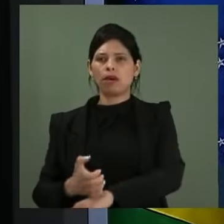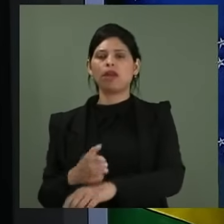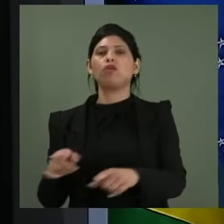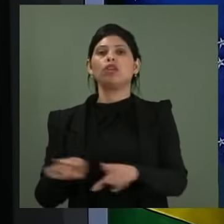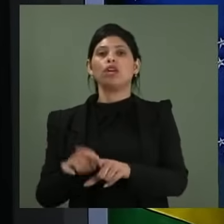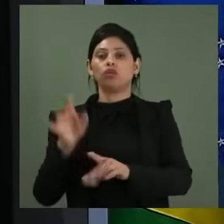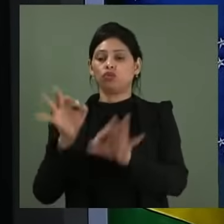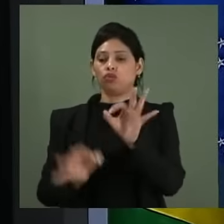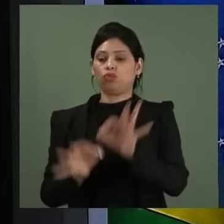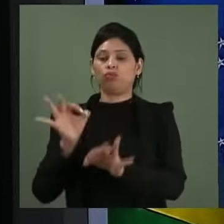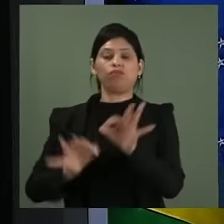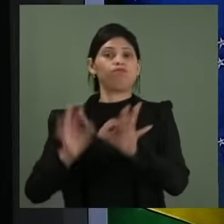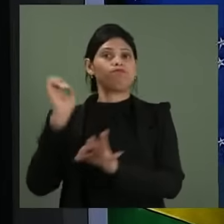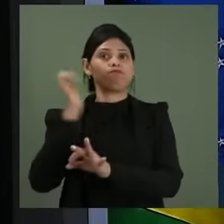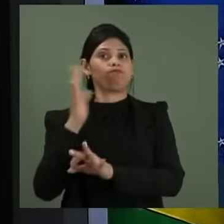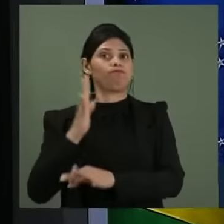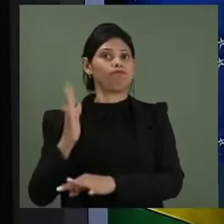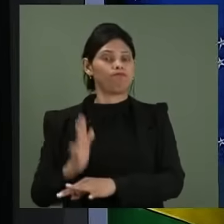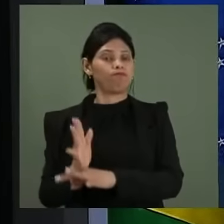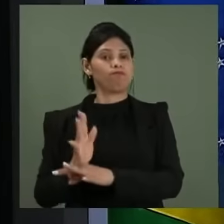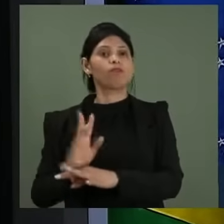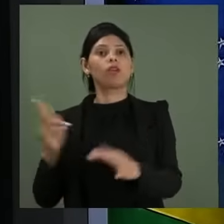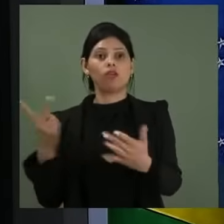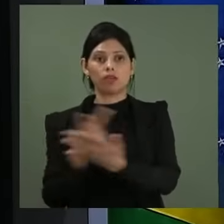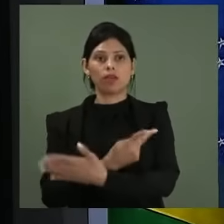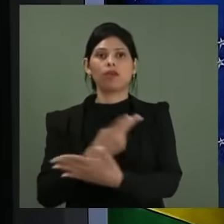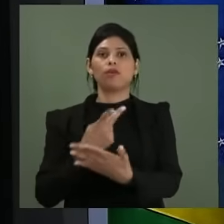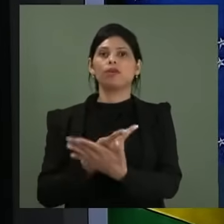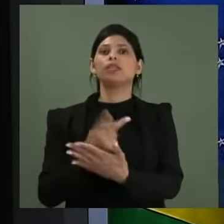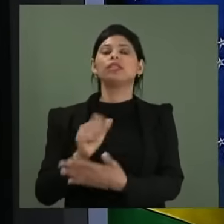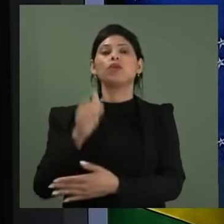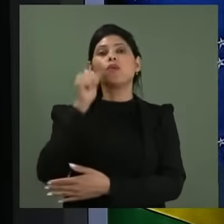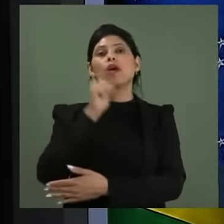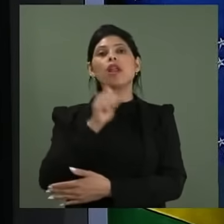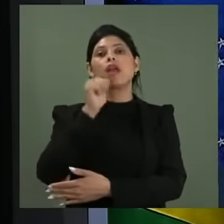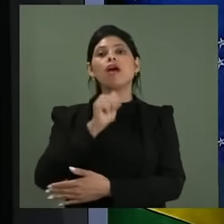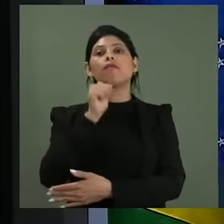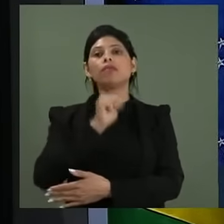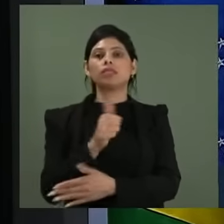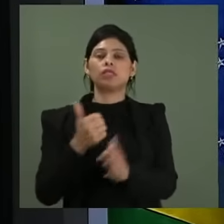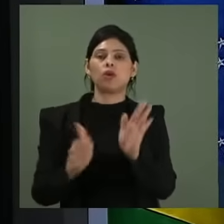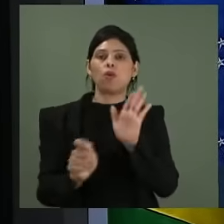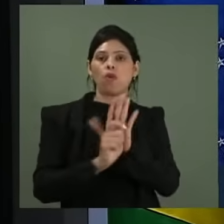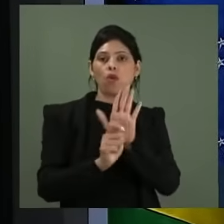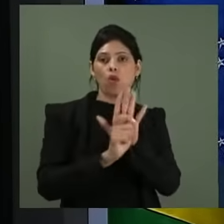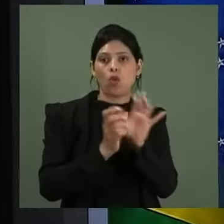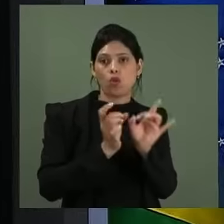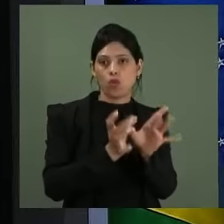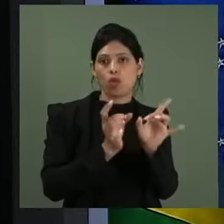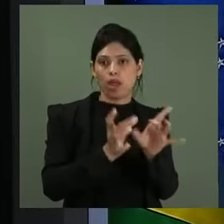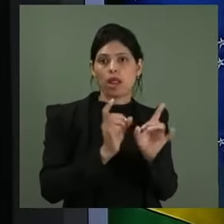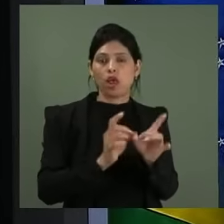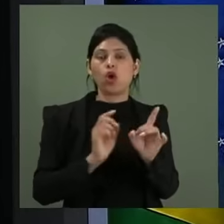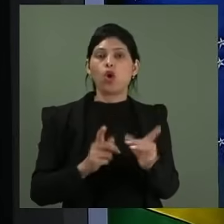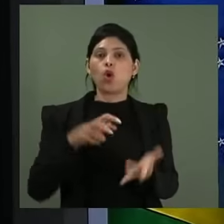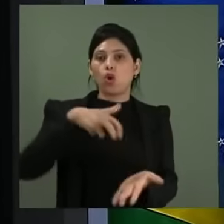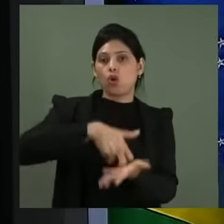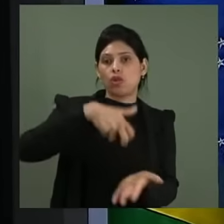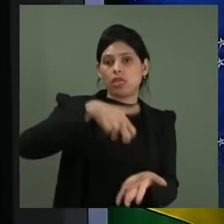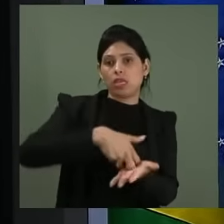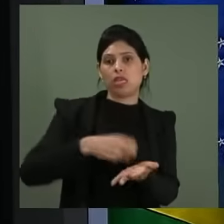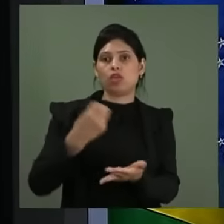É o caso, por exemplo, da chamada dama do tráfico, condenada em 2 instâncias por lavagem de dinheiro